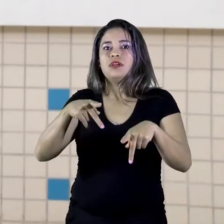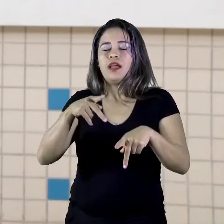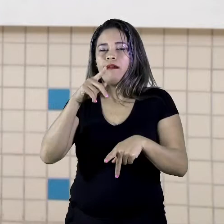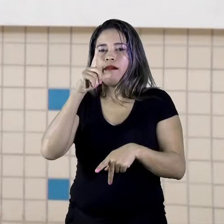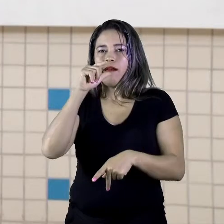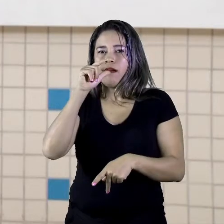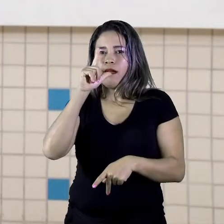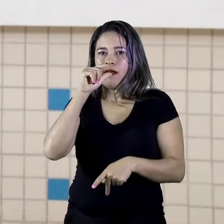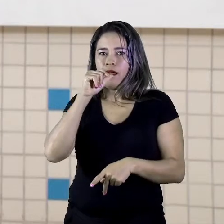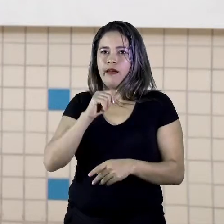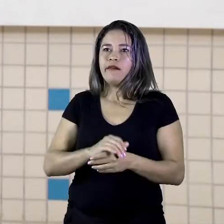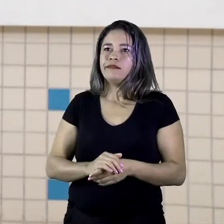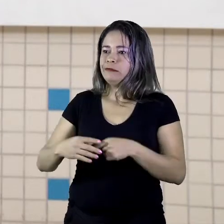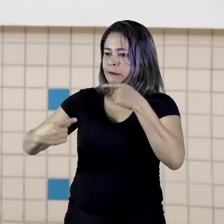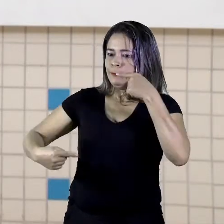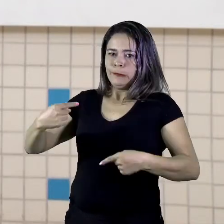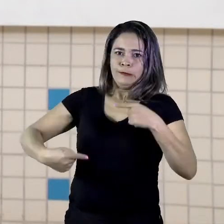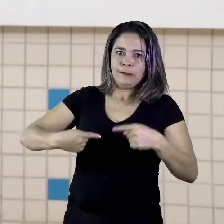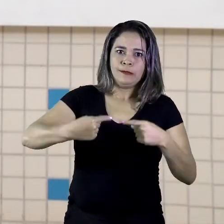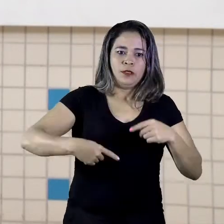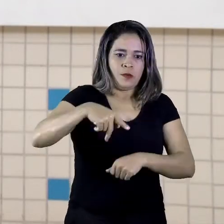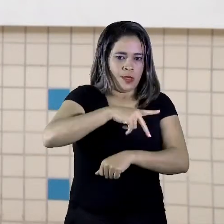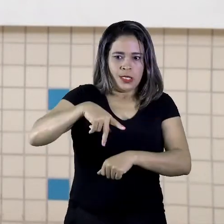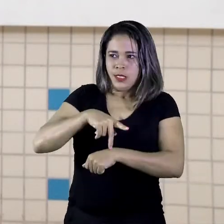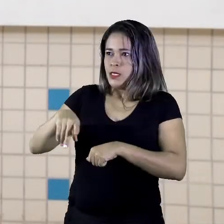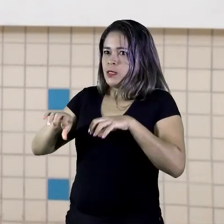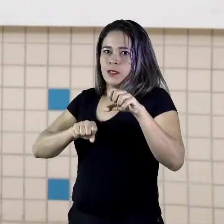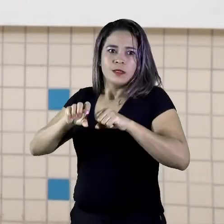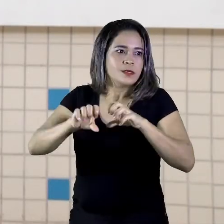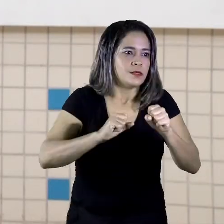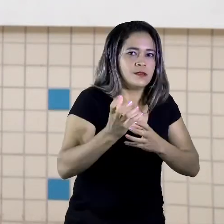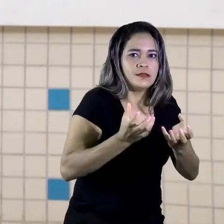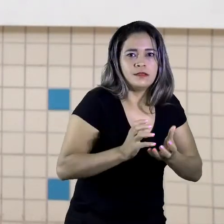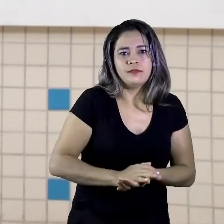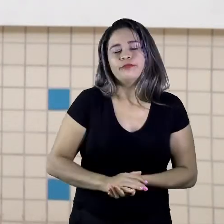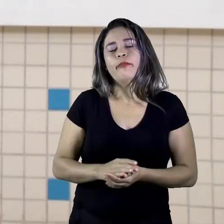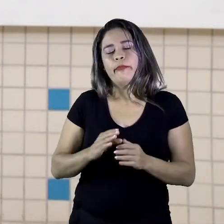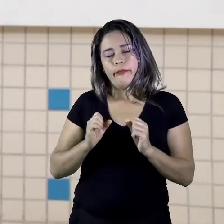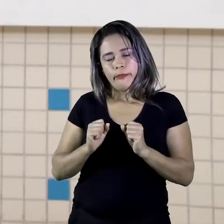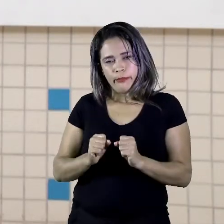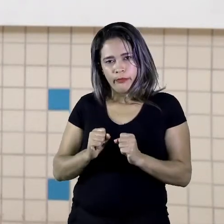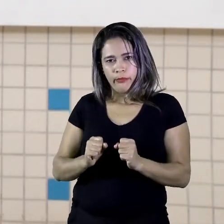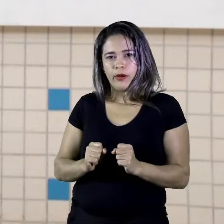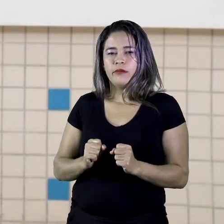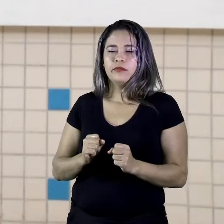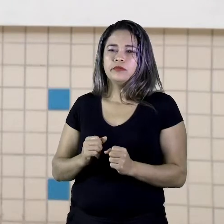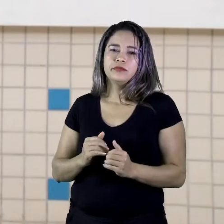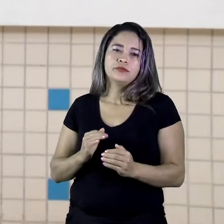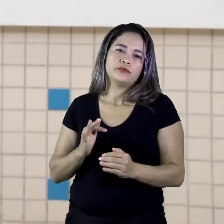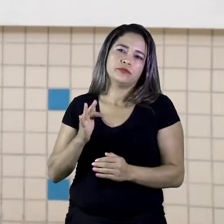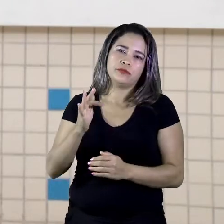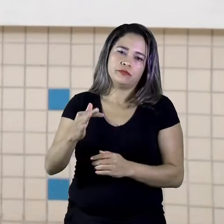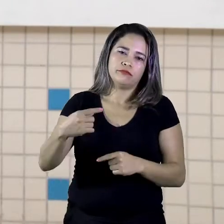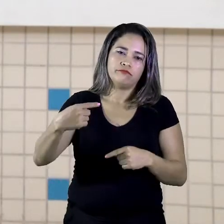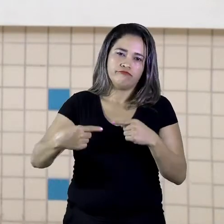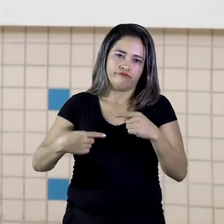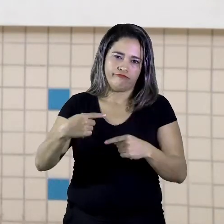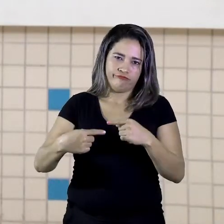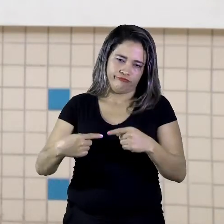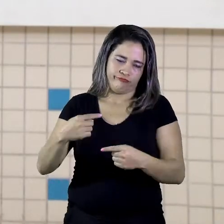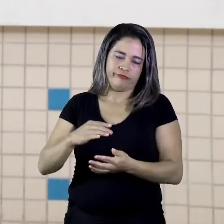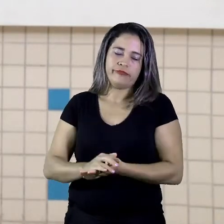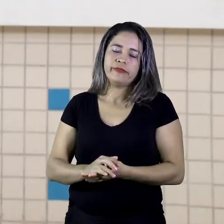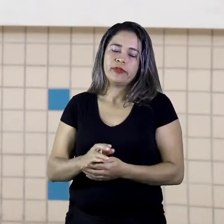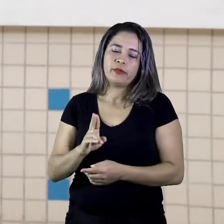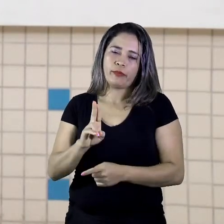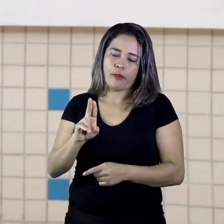de disputa entre os países, né? Então, pode haver risco de conflitos em função da água. Então, isso